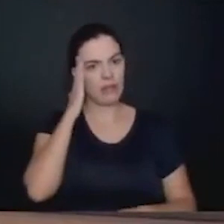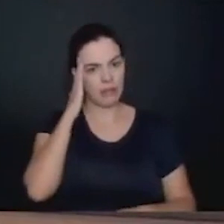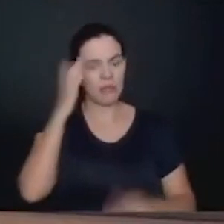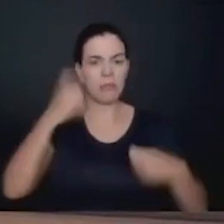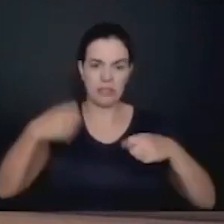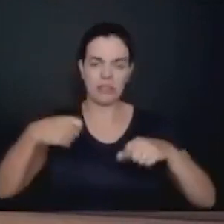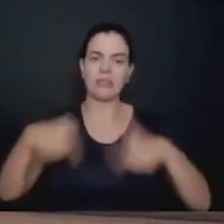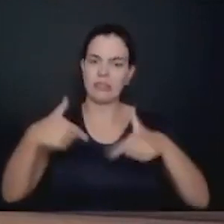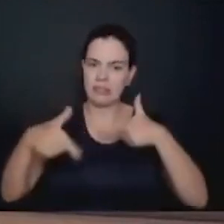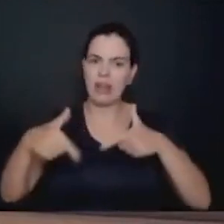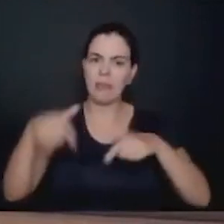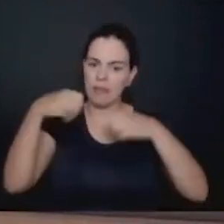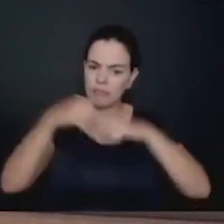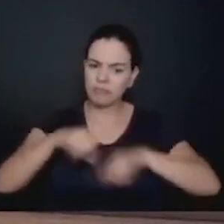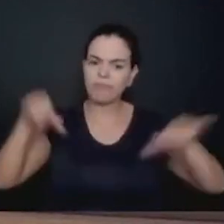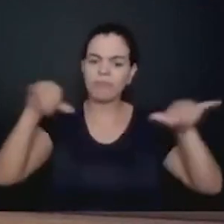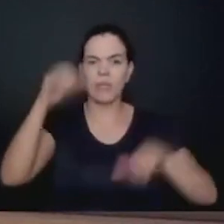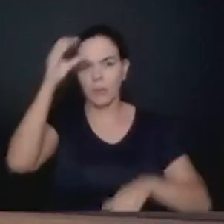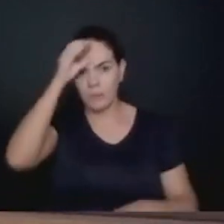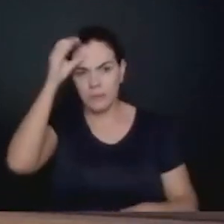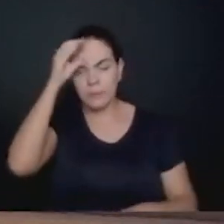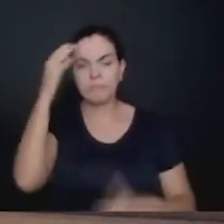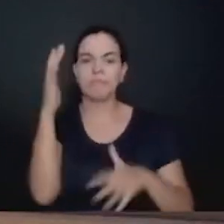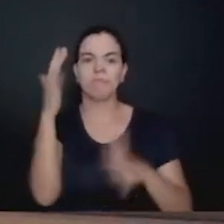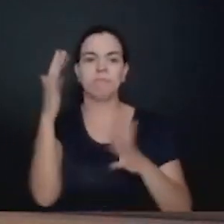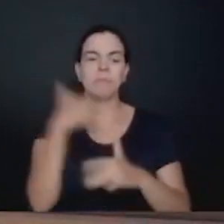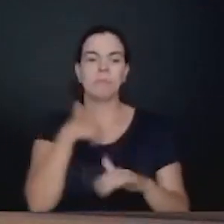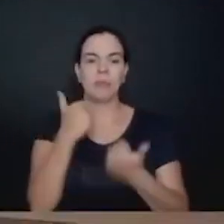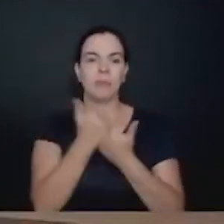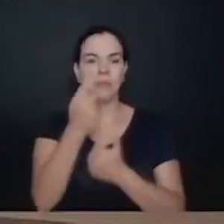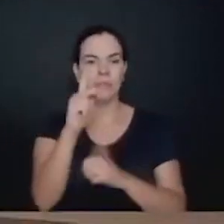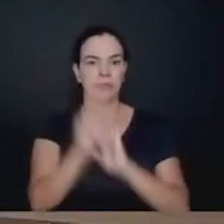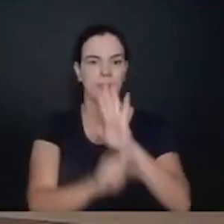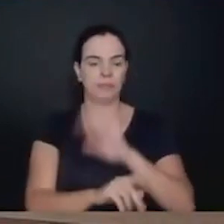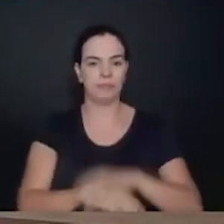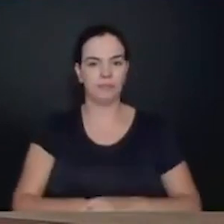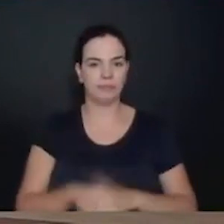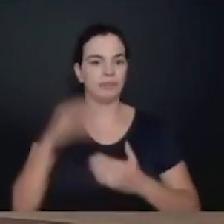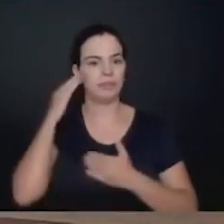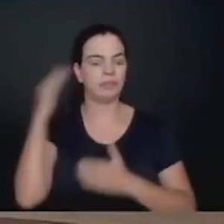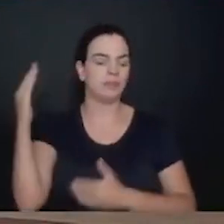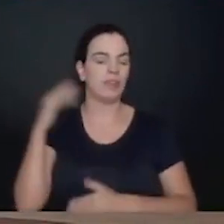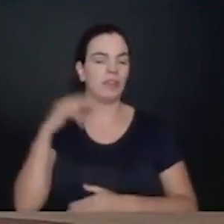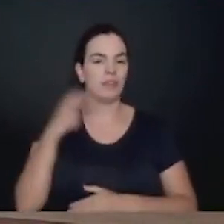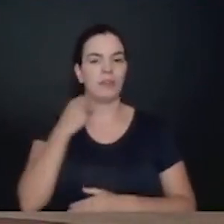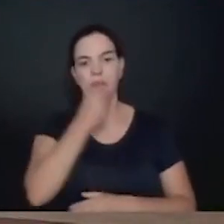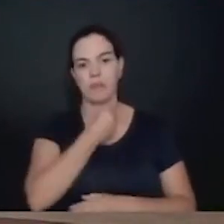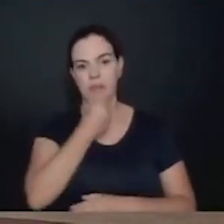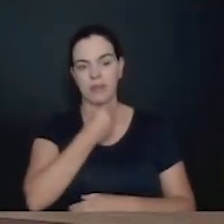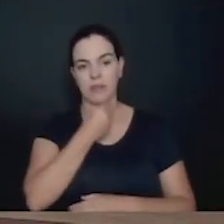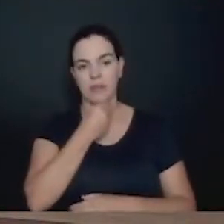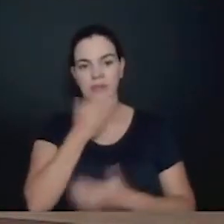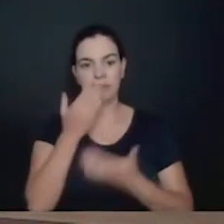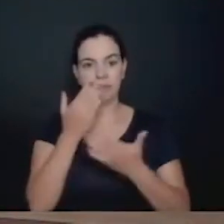consegue evoluir. Então, parabéns e declaro aqui o meu apoio ao seu projeto. Obrigado, vereador Marcos, Vossa Excelência, que além de realizar um